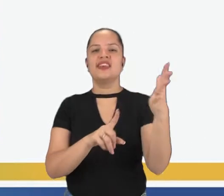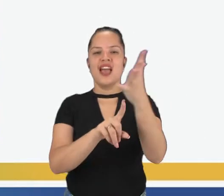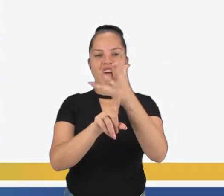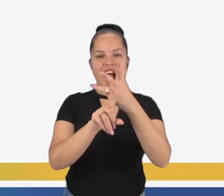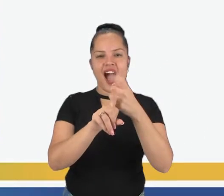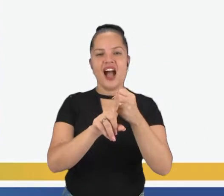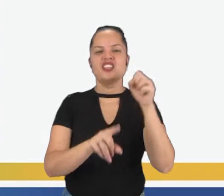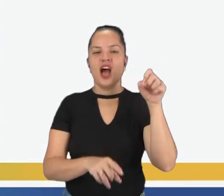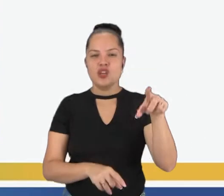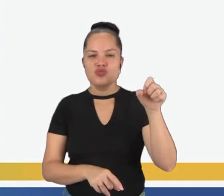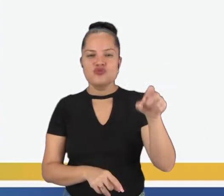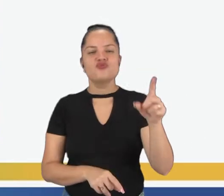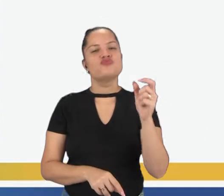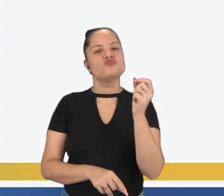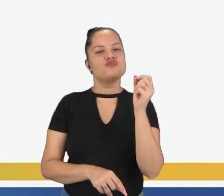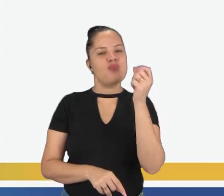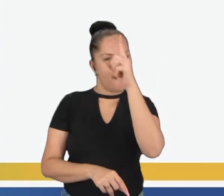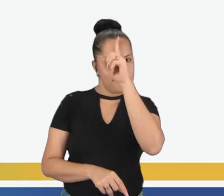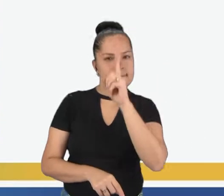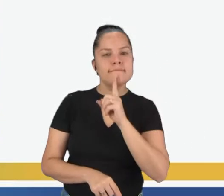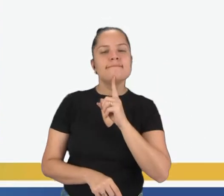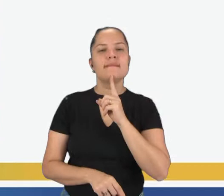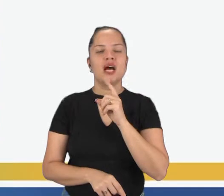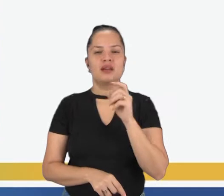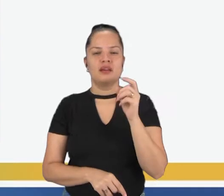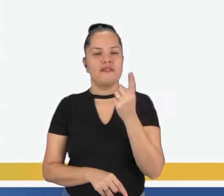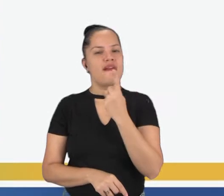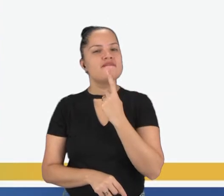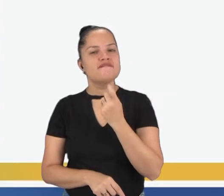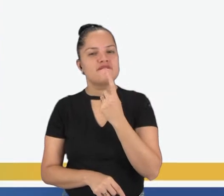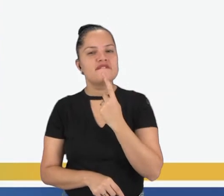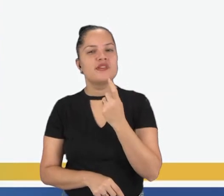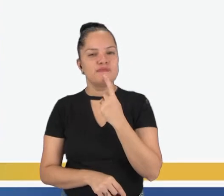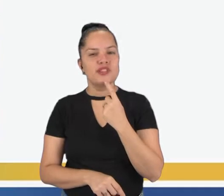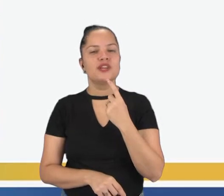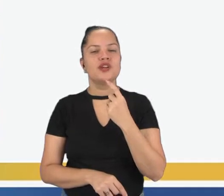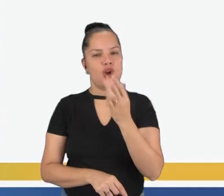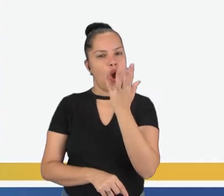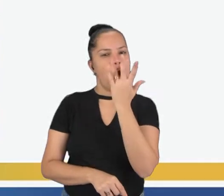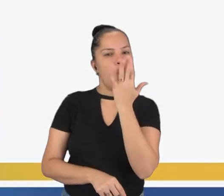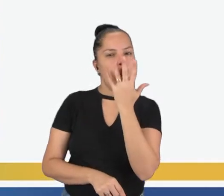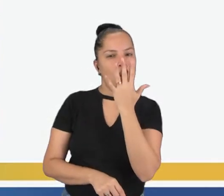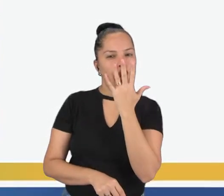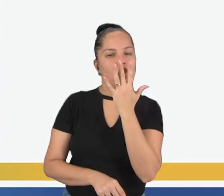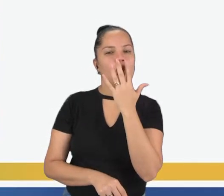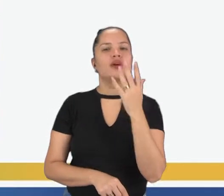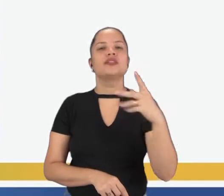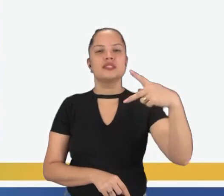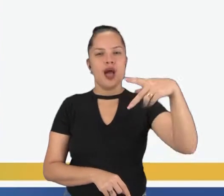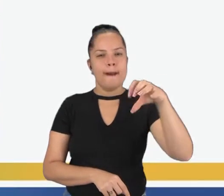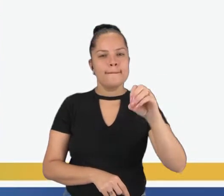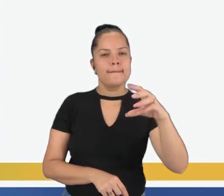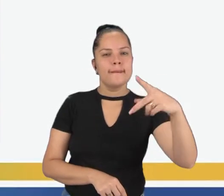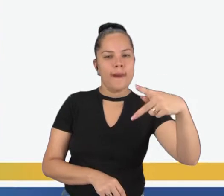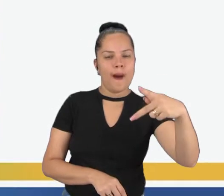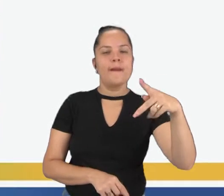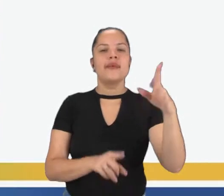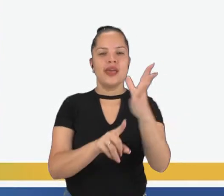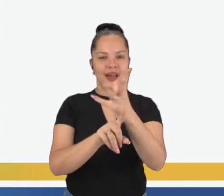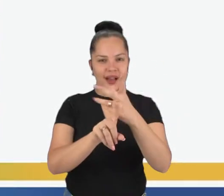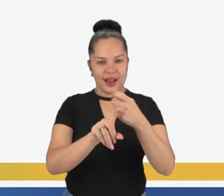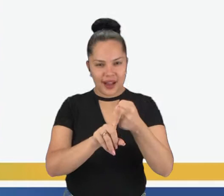o azul, o amarelo, o vermelho, que são três cores primárias muito usadas na pop art, que é justamente um